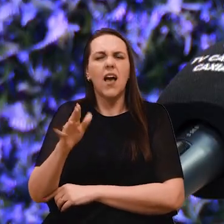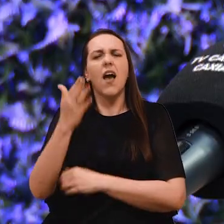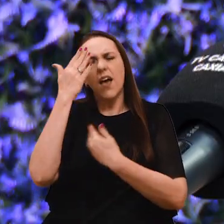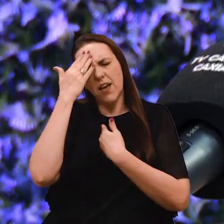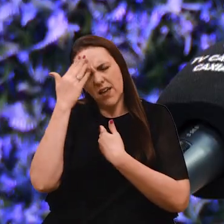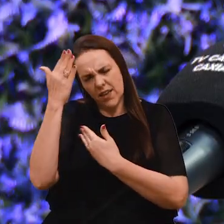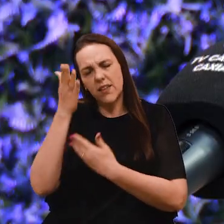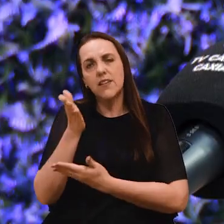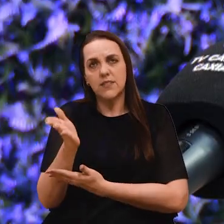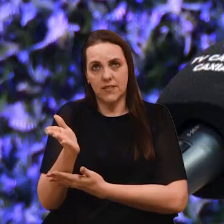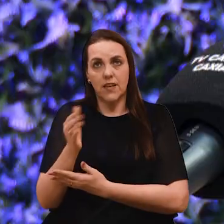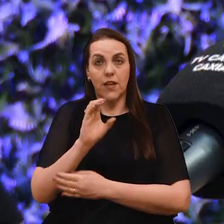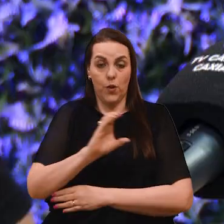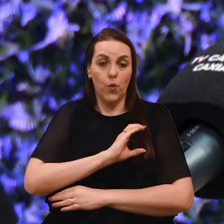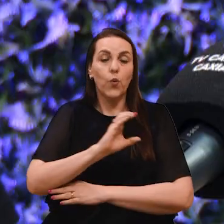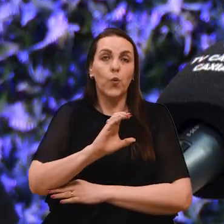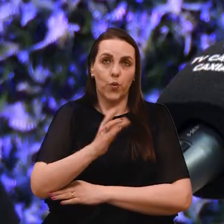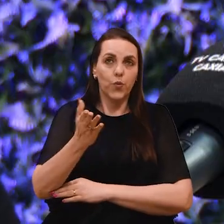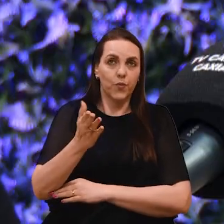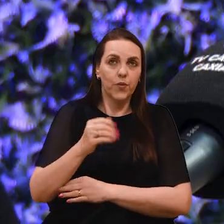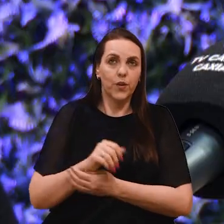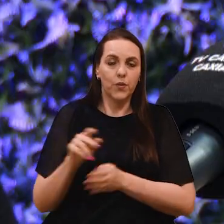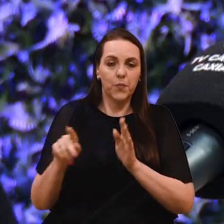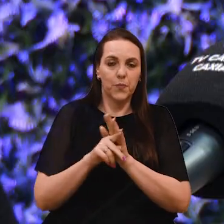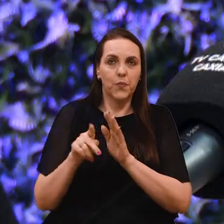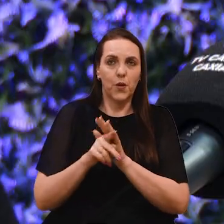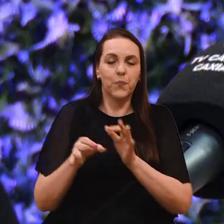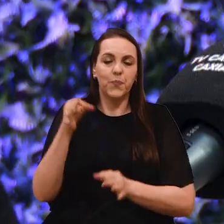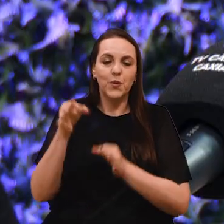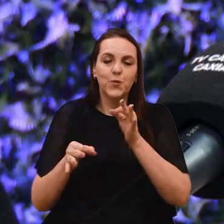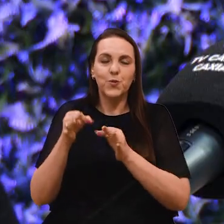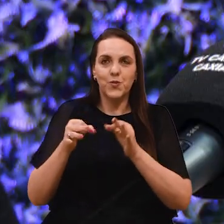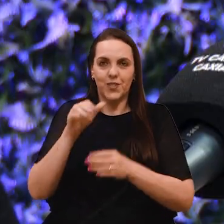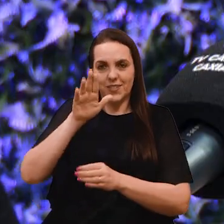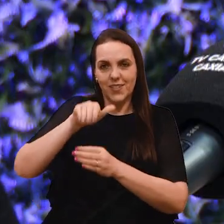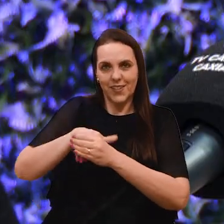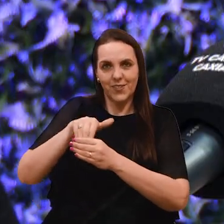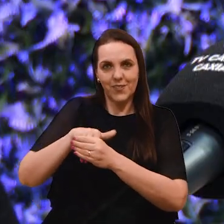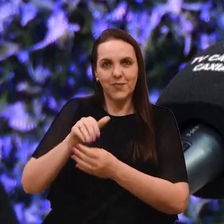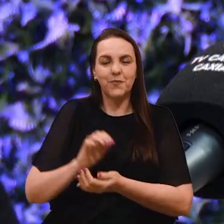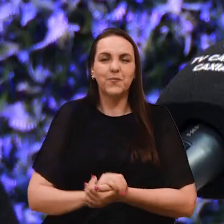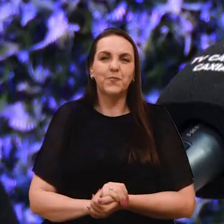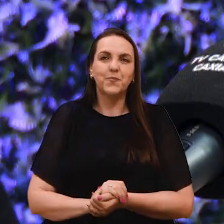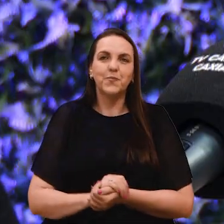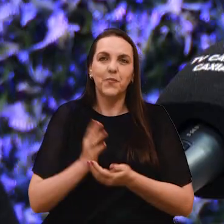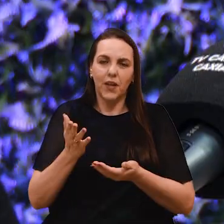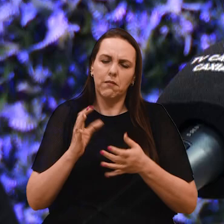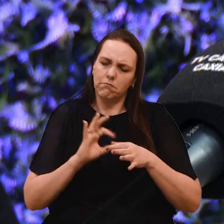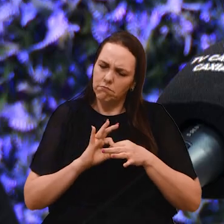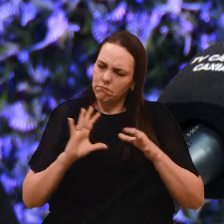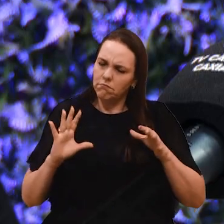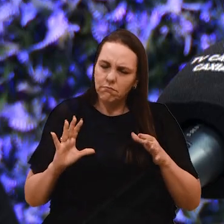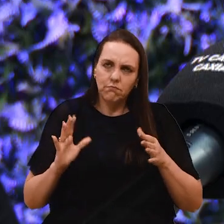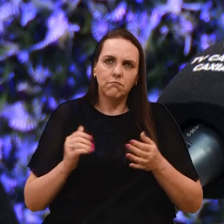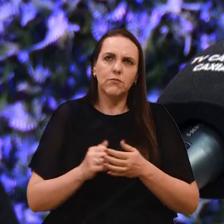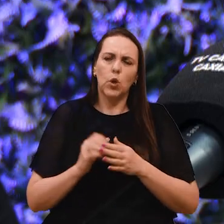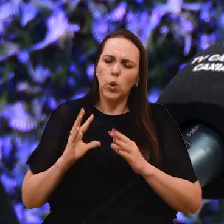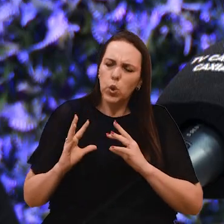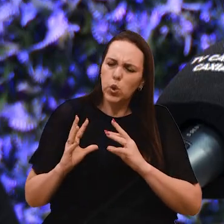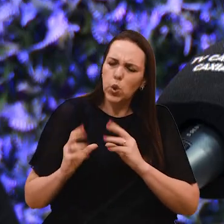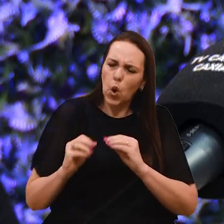ele, que é o coordenador ali da Justiça Eleitoral, né? E ele se dispôs, foi em